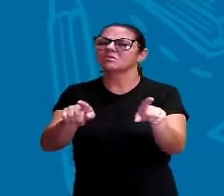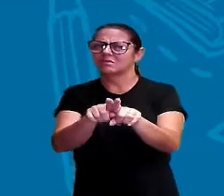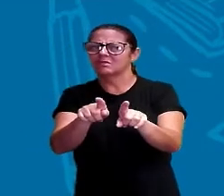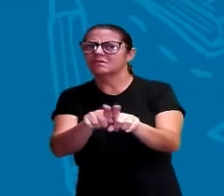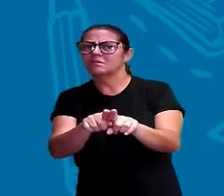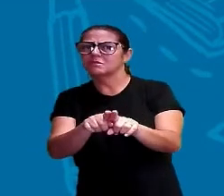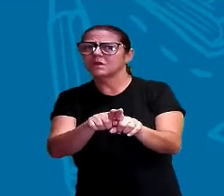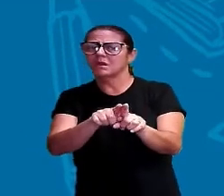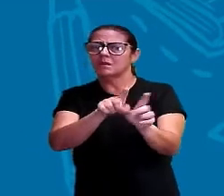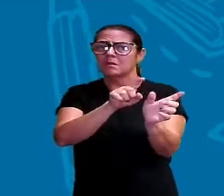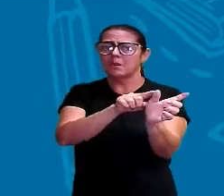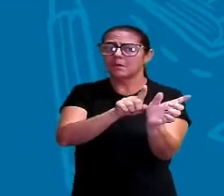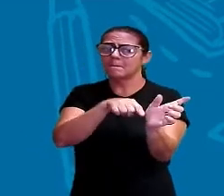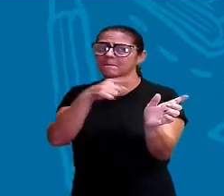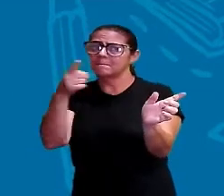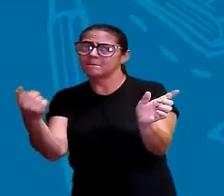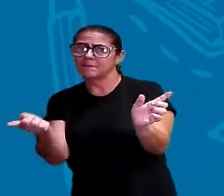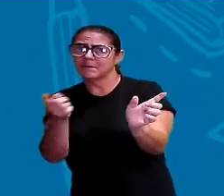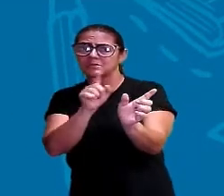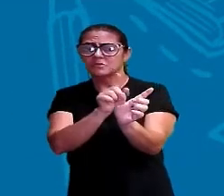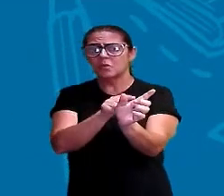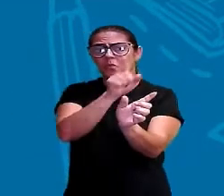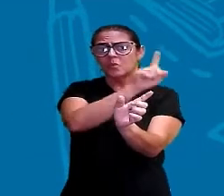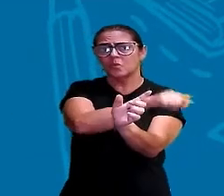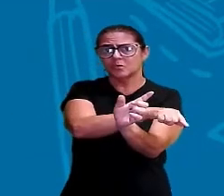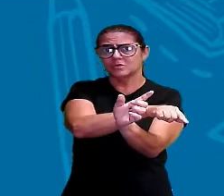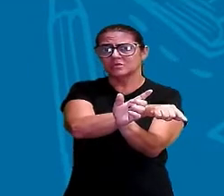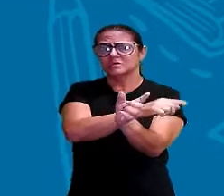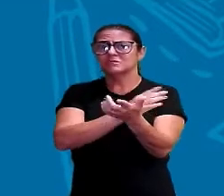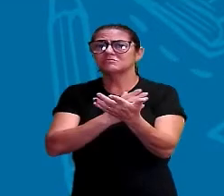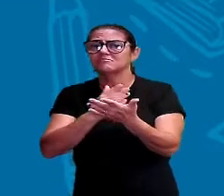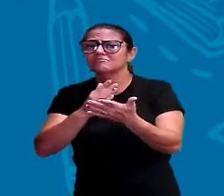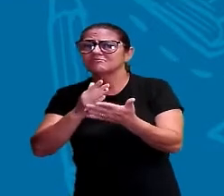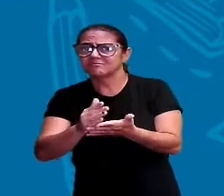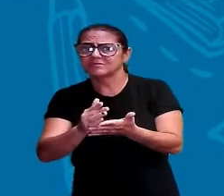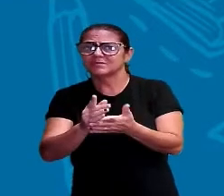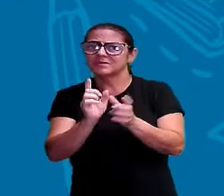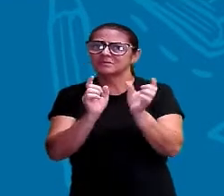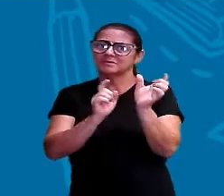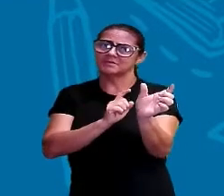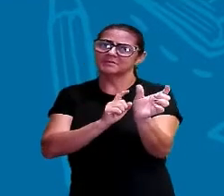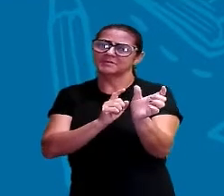acréscimo de pedacinhos, de fragmentos